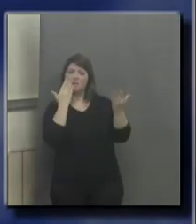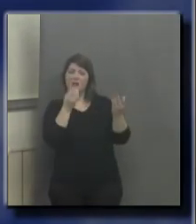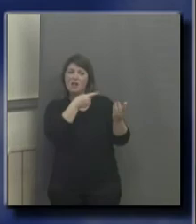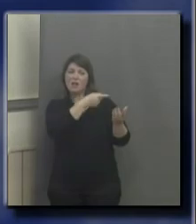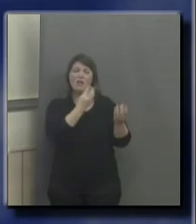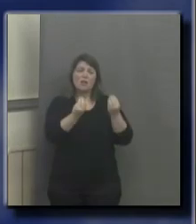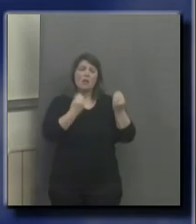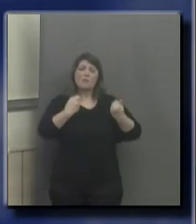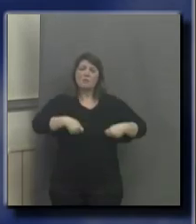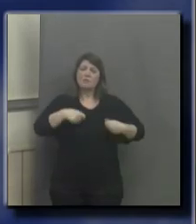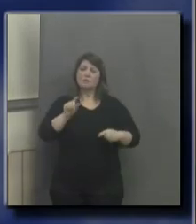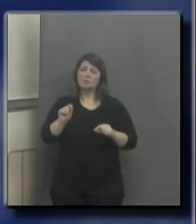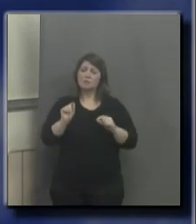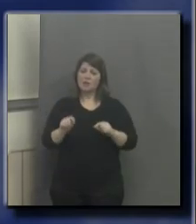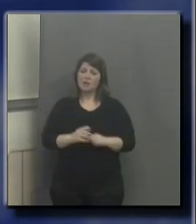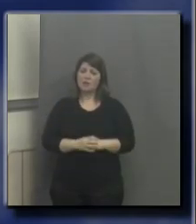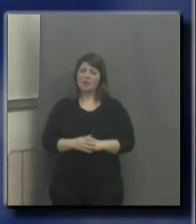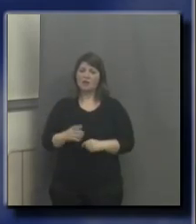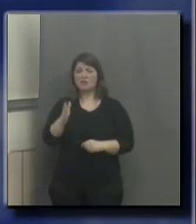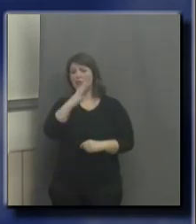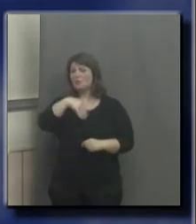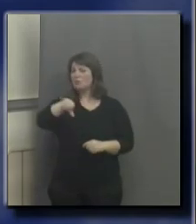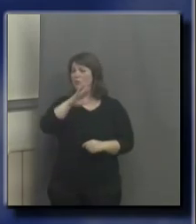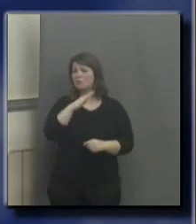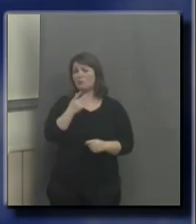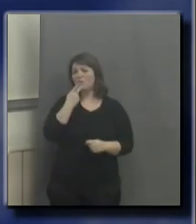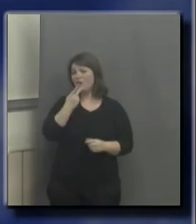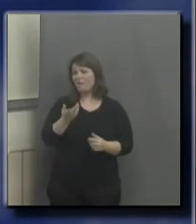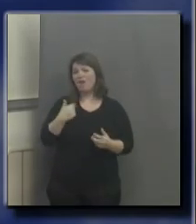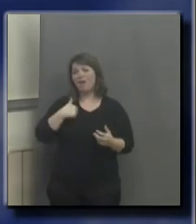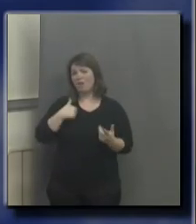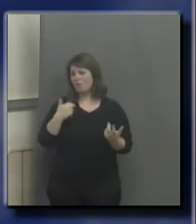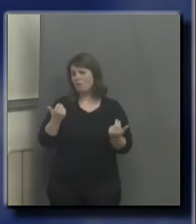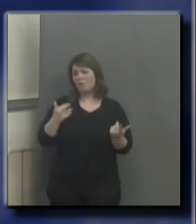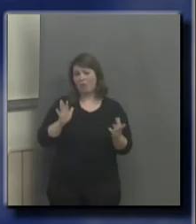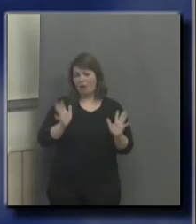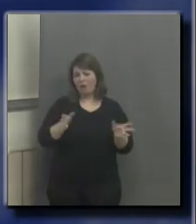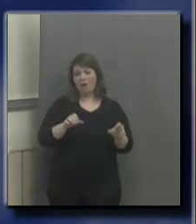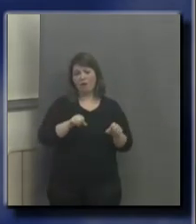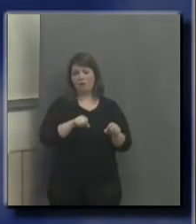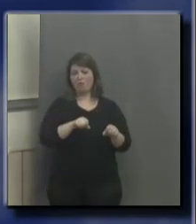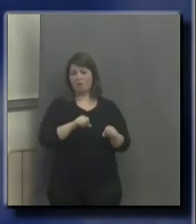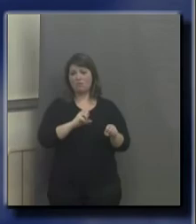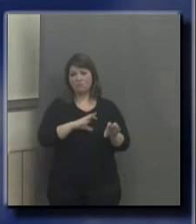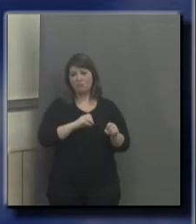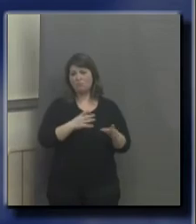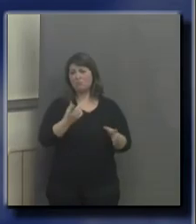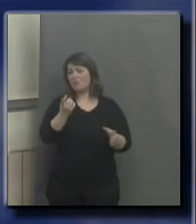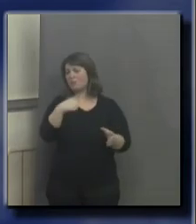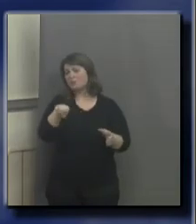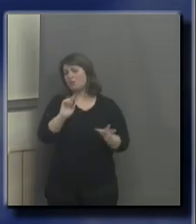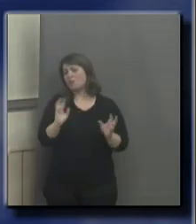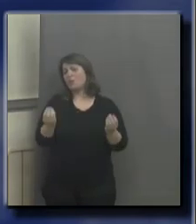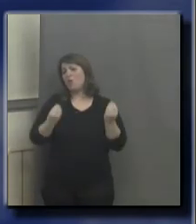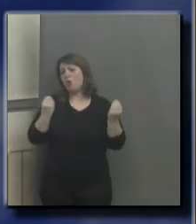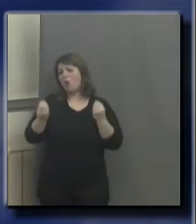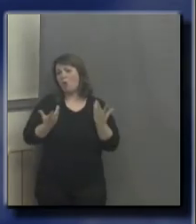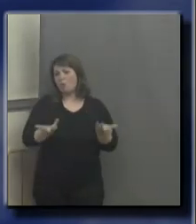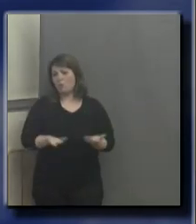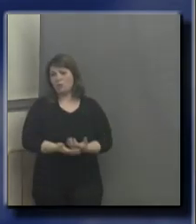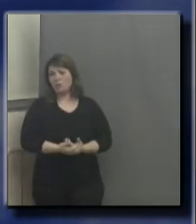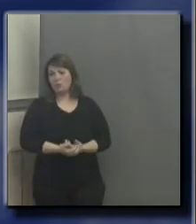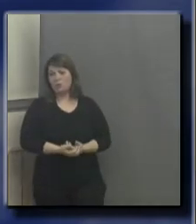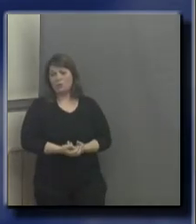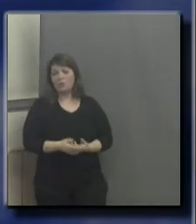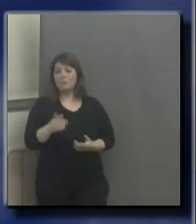assim, né, todo mundo vai dizer que está fazendo isso. E não tem como provar que está ou não, né? E num